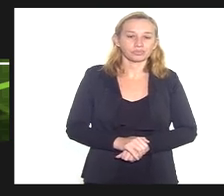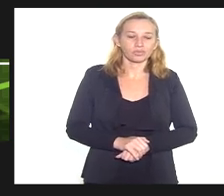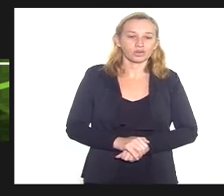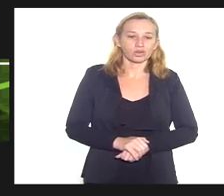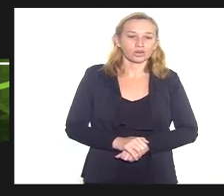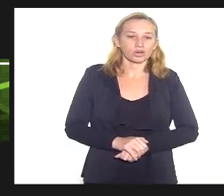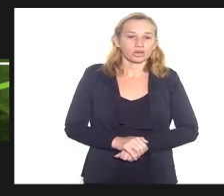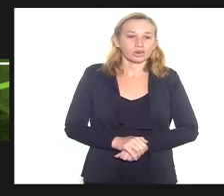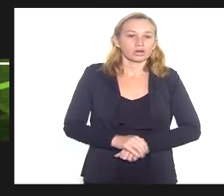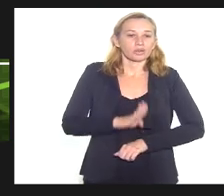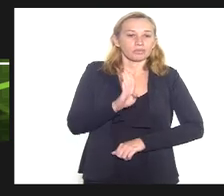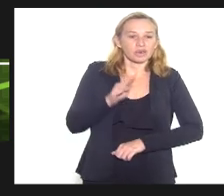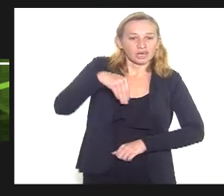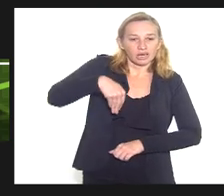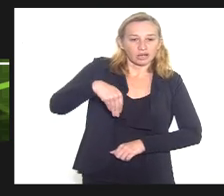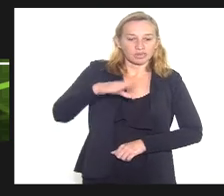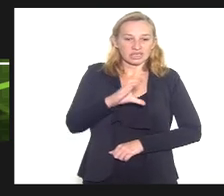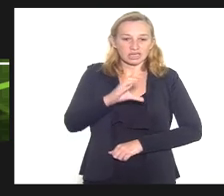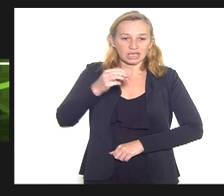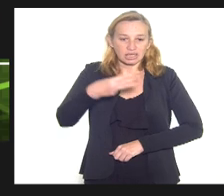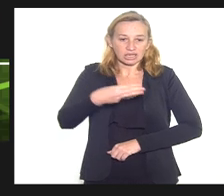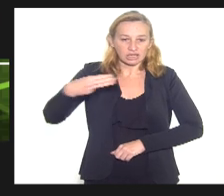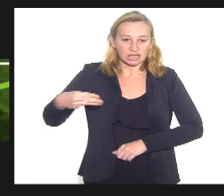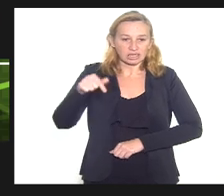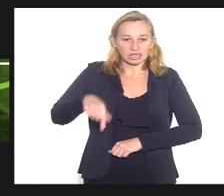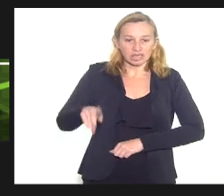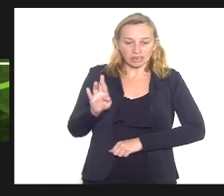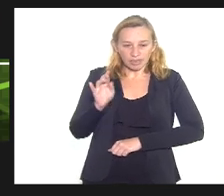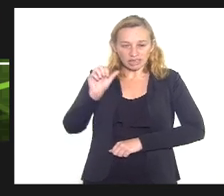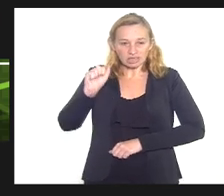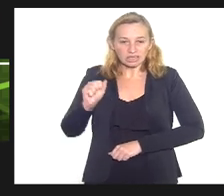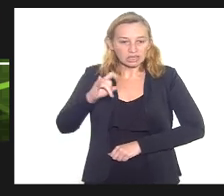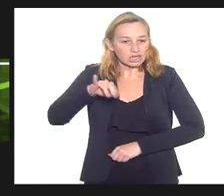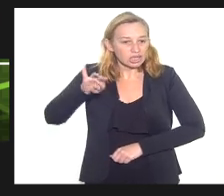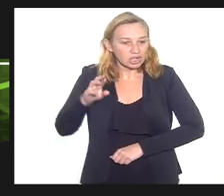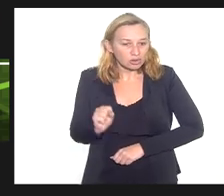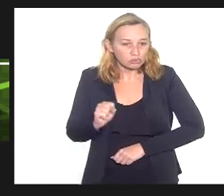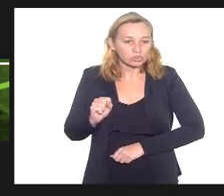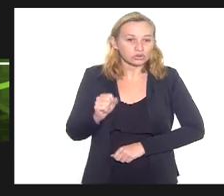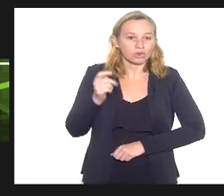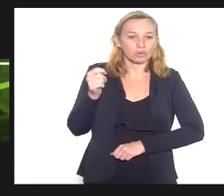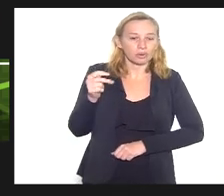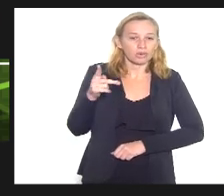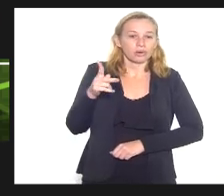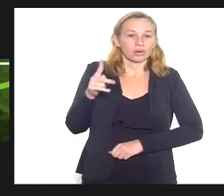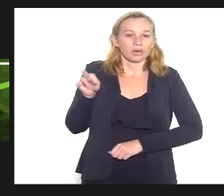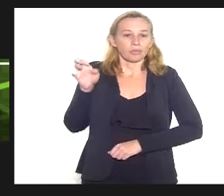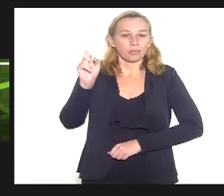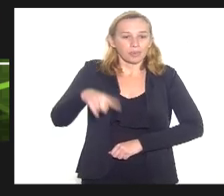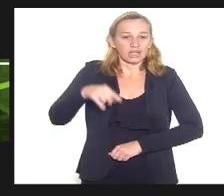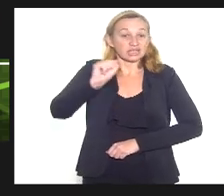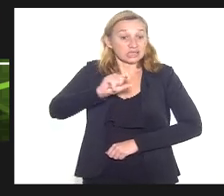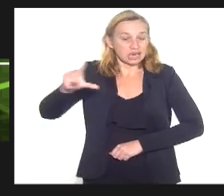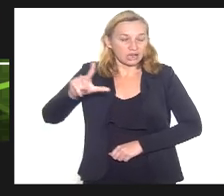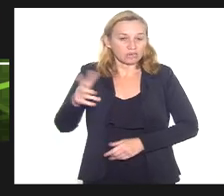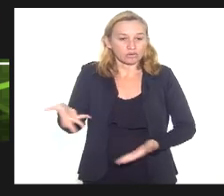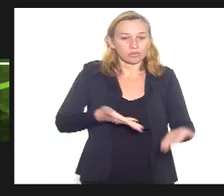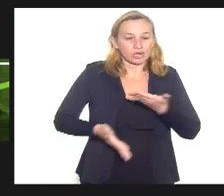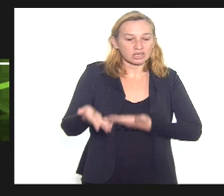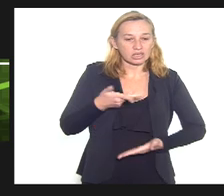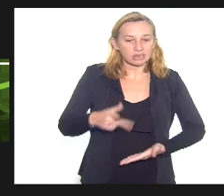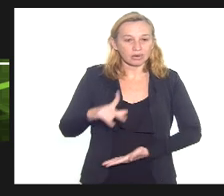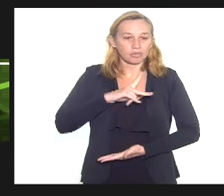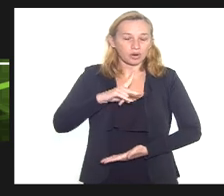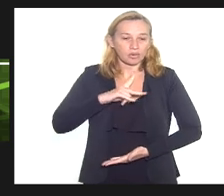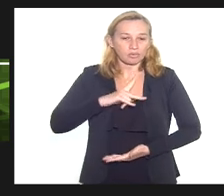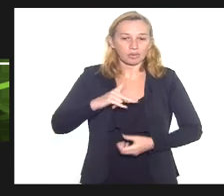Bloco BMC-33, aqui na Bacia de Campos, é um ativo operado no pré-sal. Somos parceiros da própria Petrobras e da Repsol,